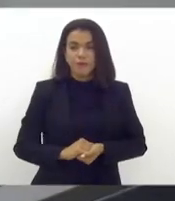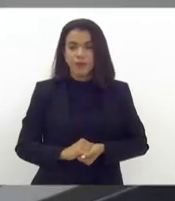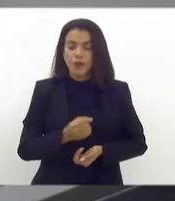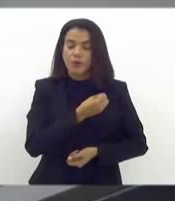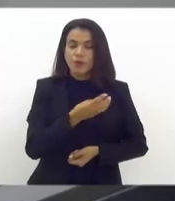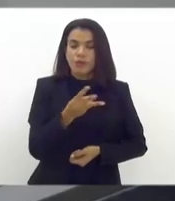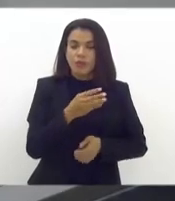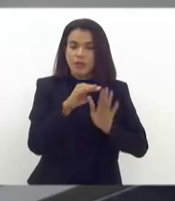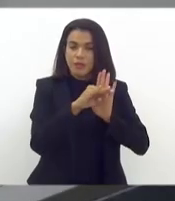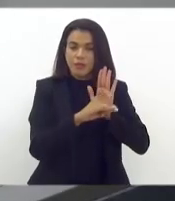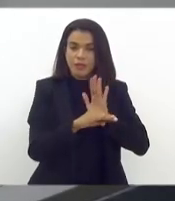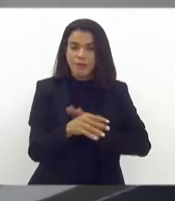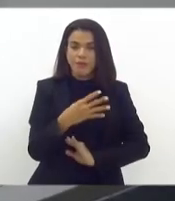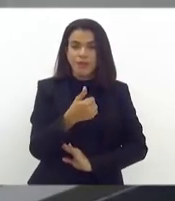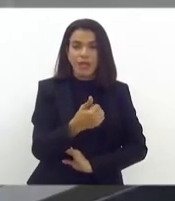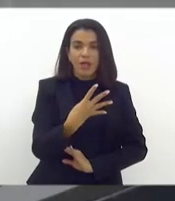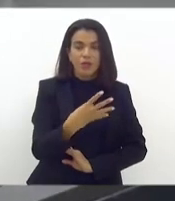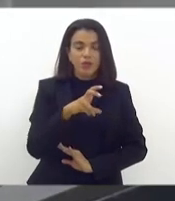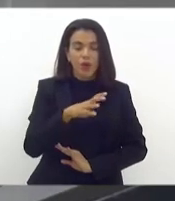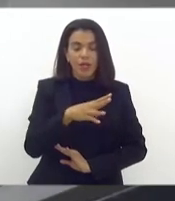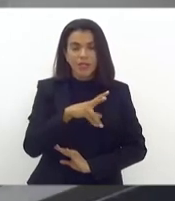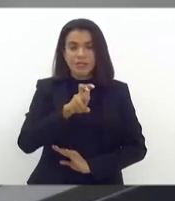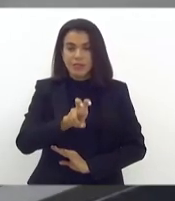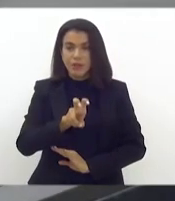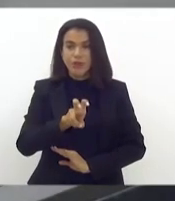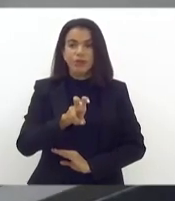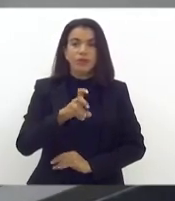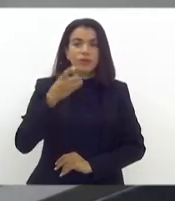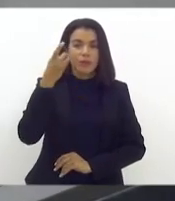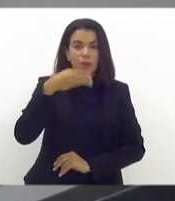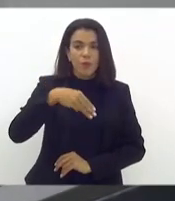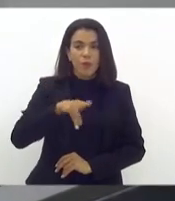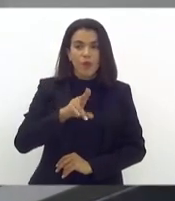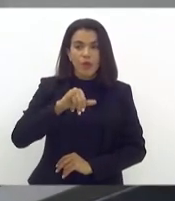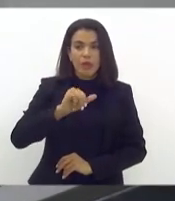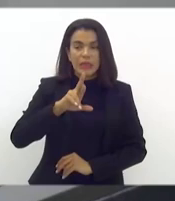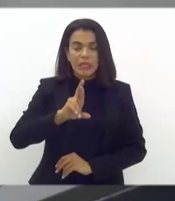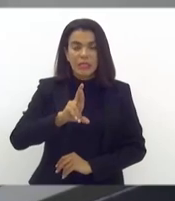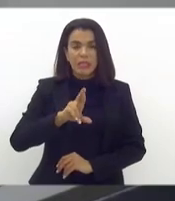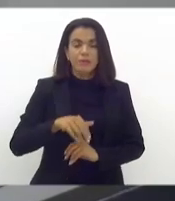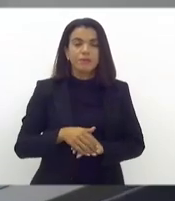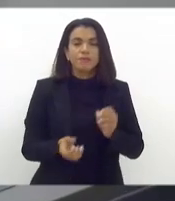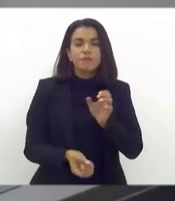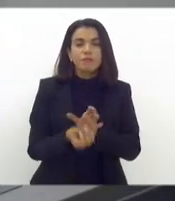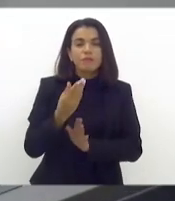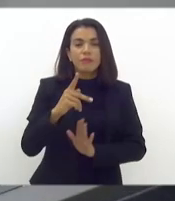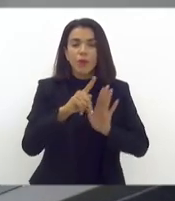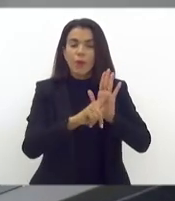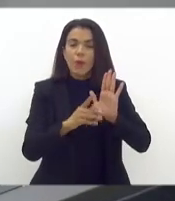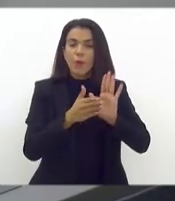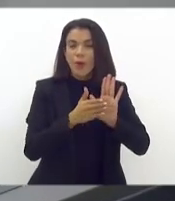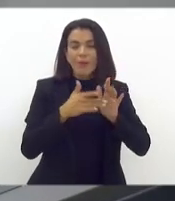pauta. É o PL 1445 de 23, de autoria dos deputados Munir Neto e Filipinho Raves, que cria o programa